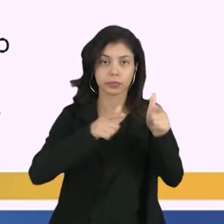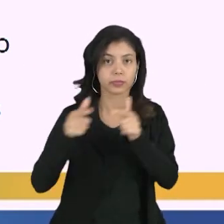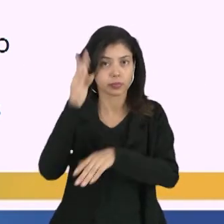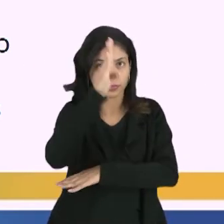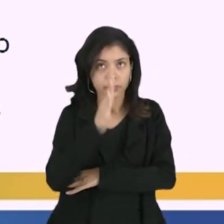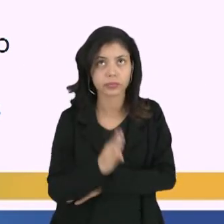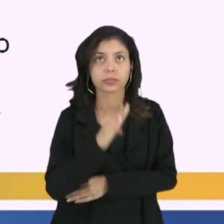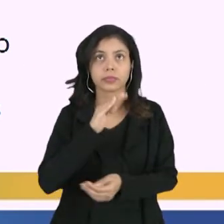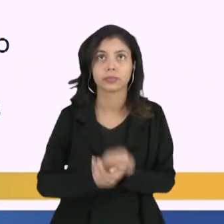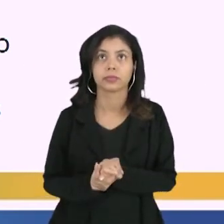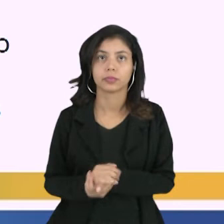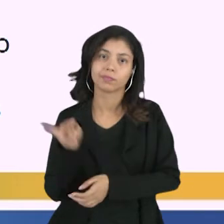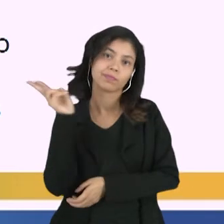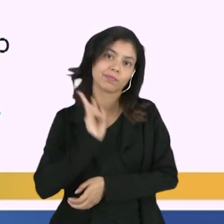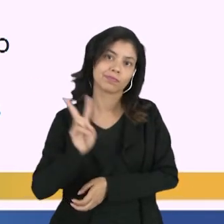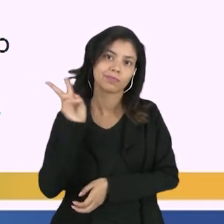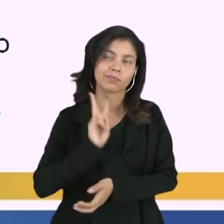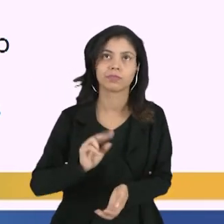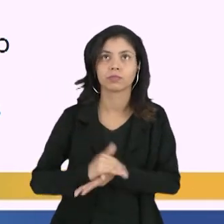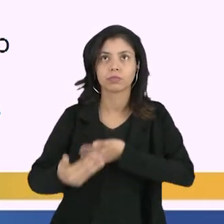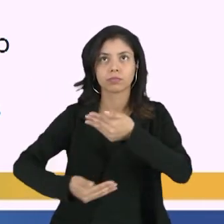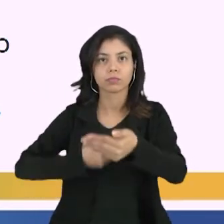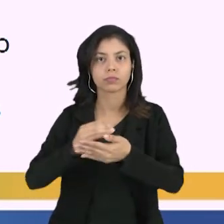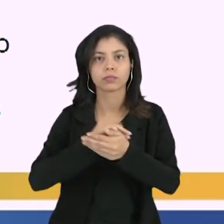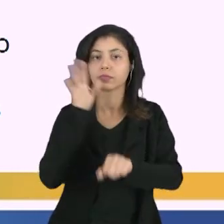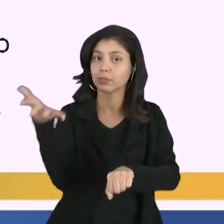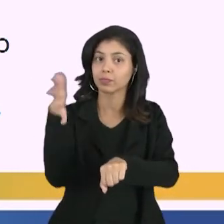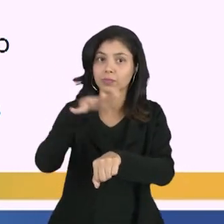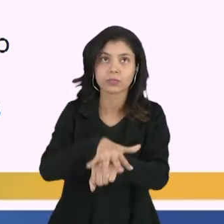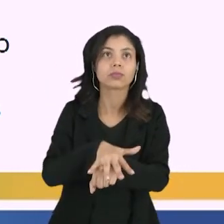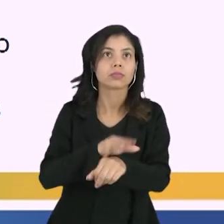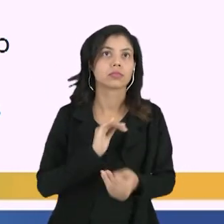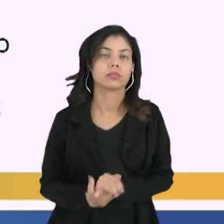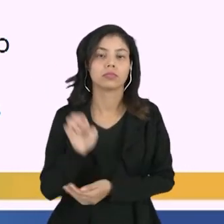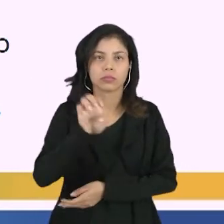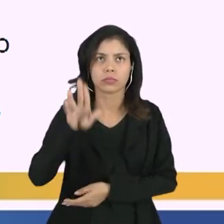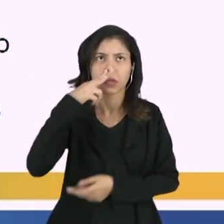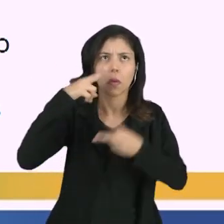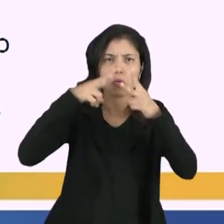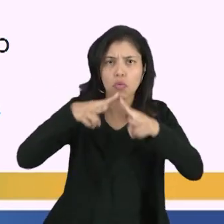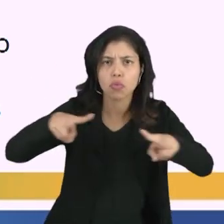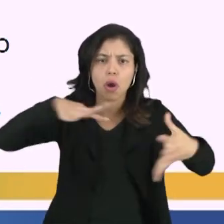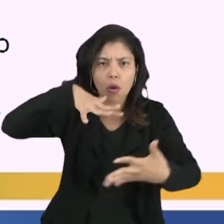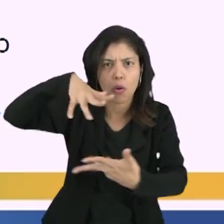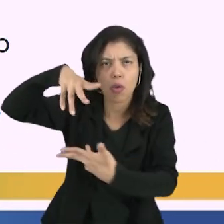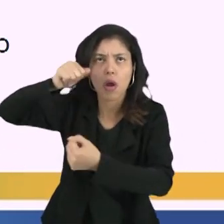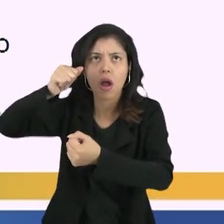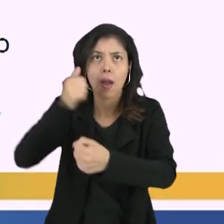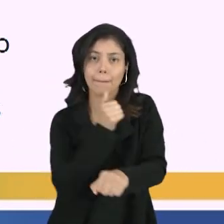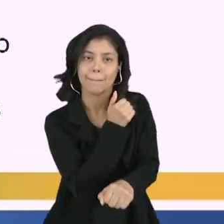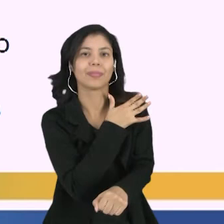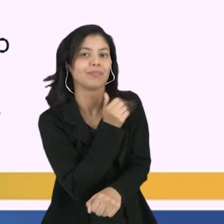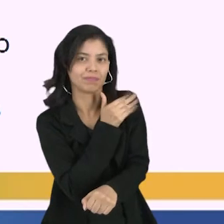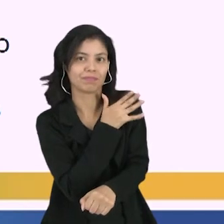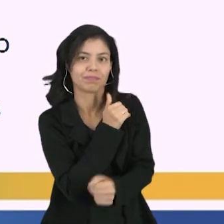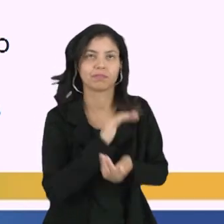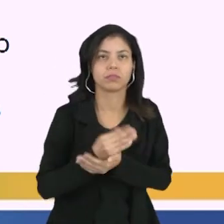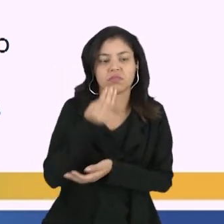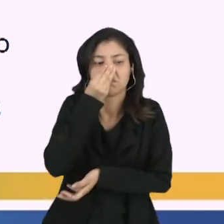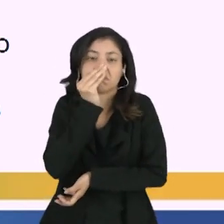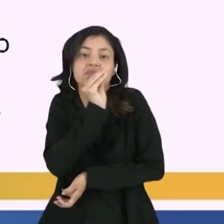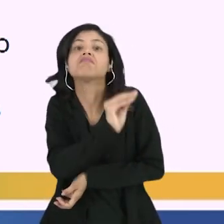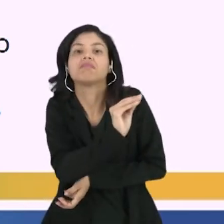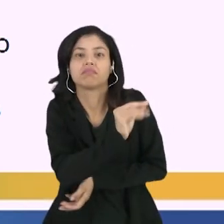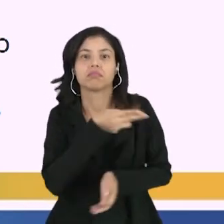Brasil foram vítimas do processo colonizador. O europeu, com visão de mundo calcada em preconceitos, menosprezou